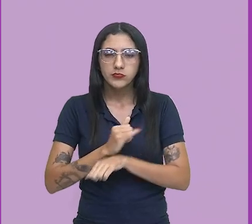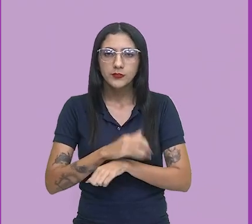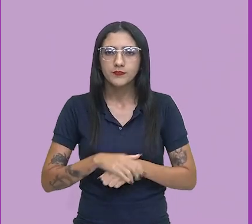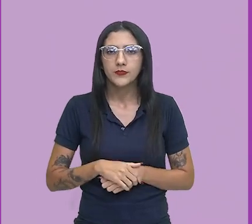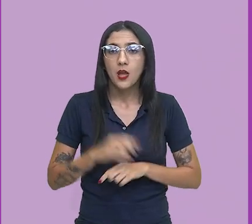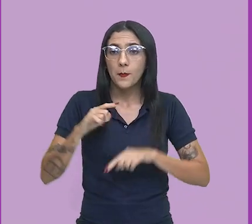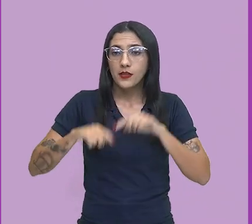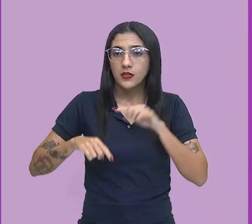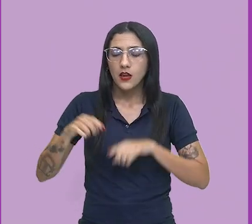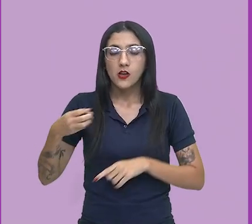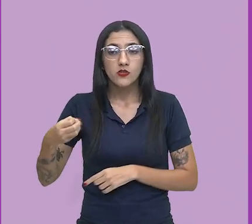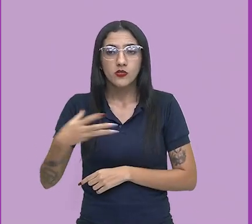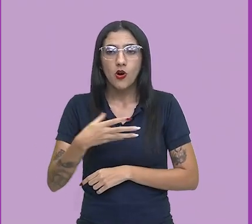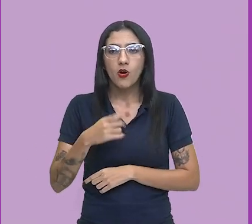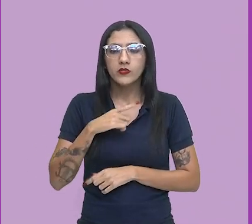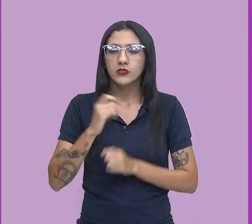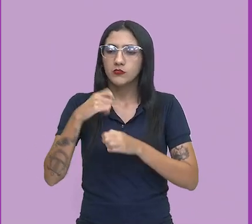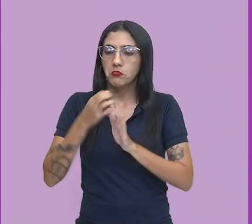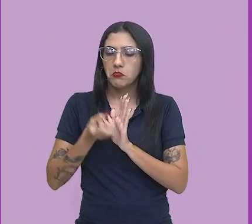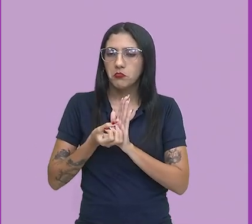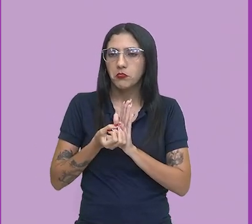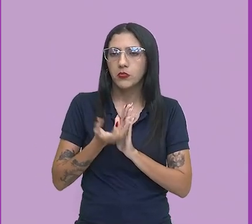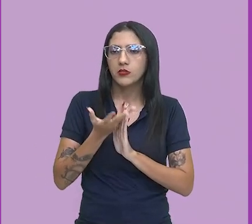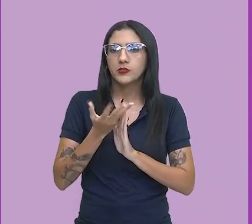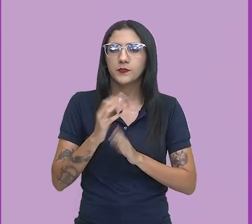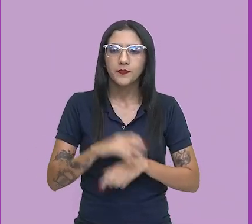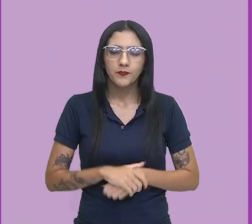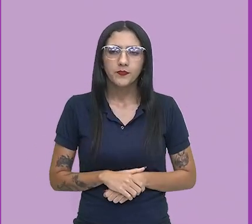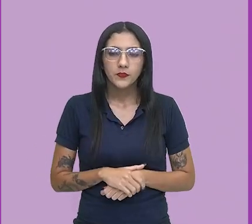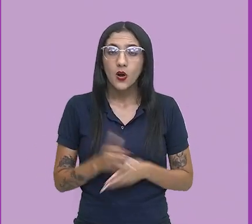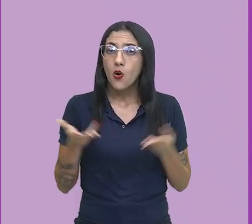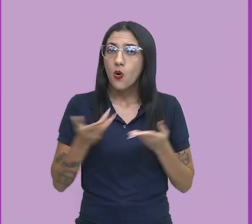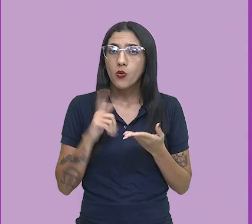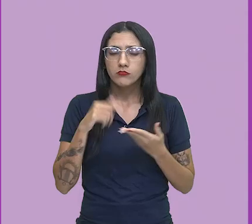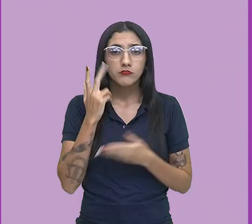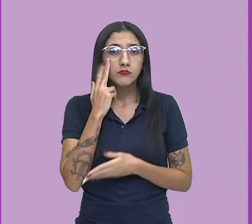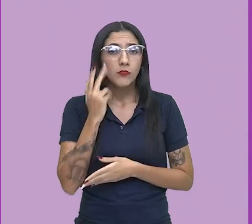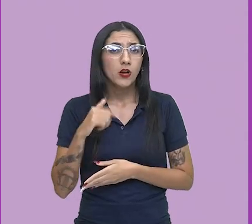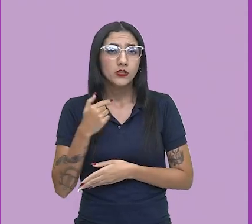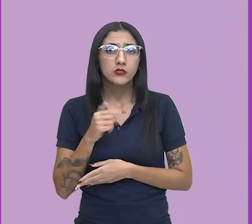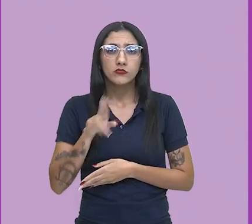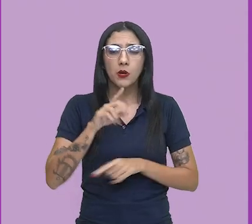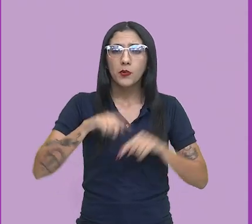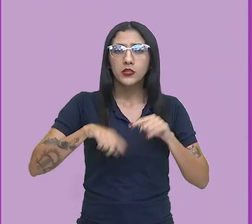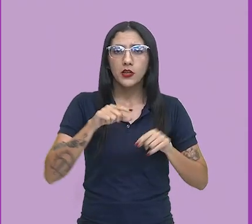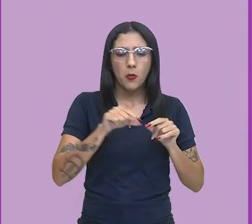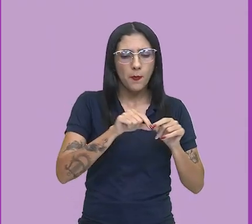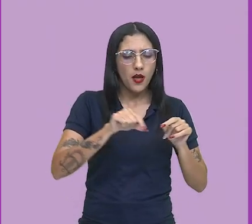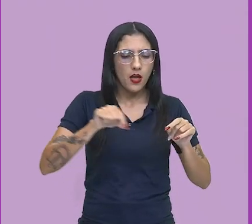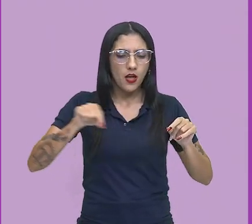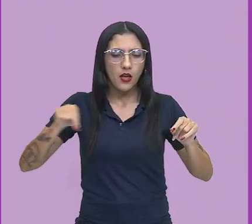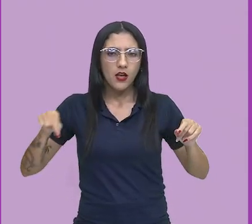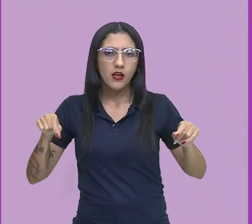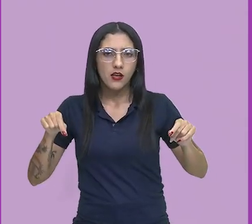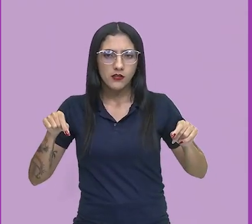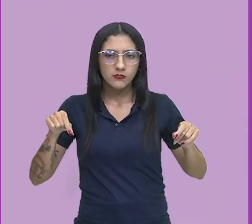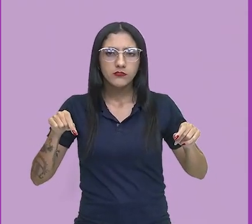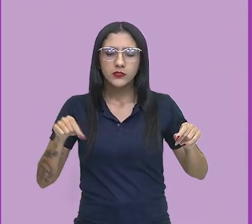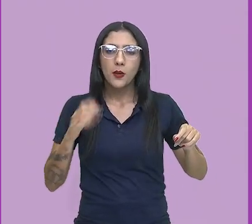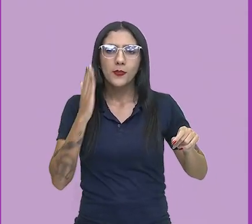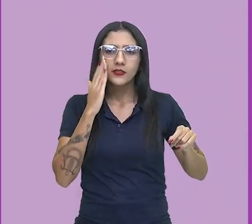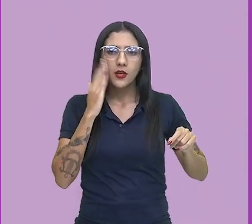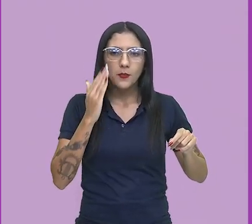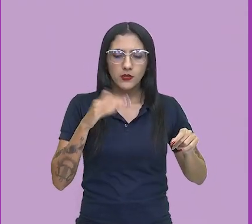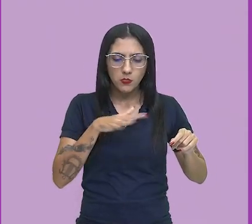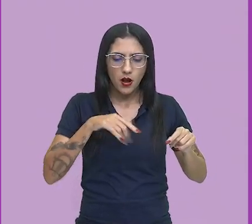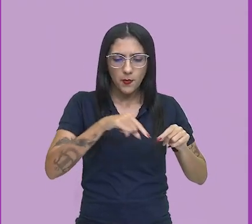aparelhos foram sendo construídos, né? E hoje é muito comum você usar uma trena para fazer a medição do